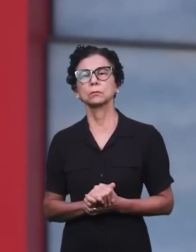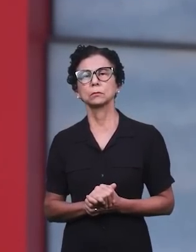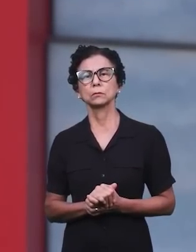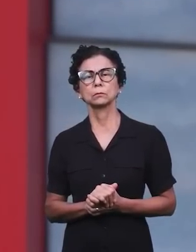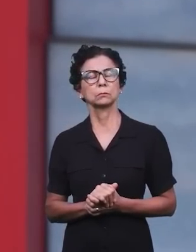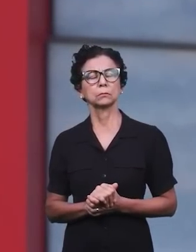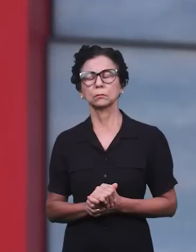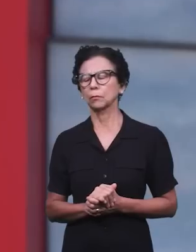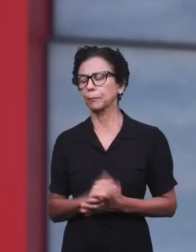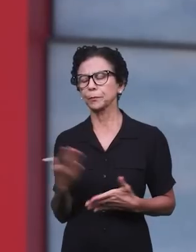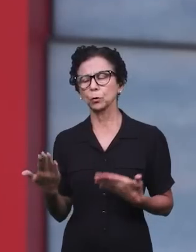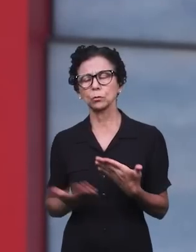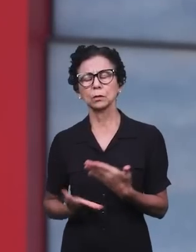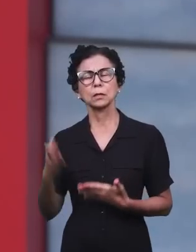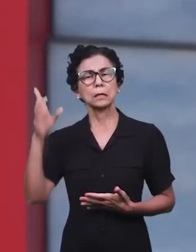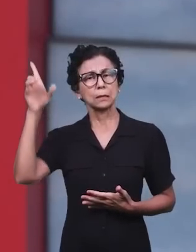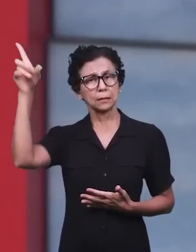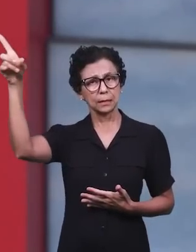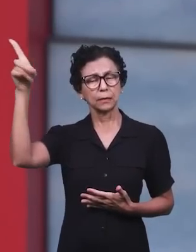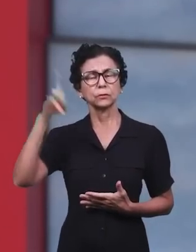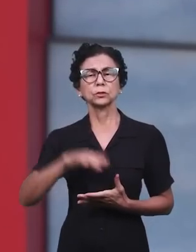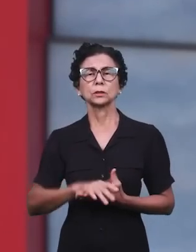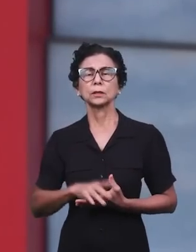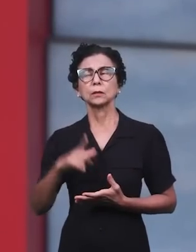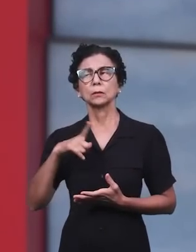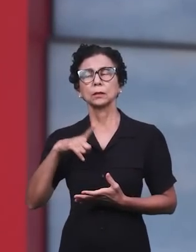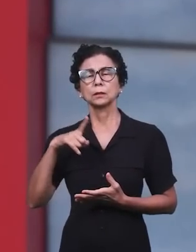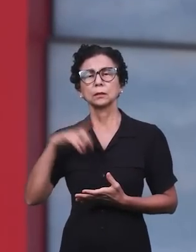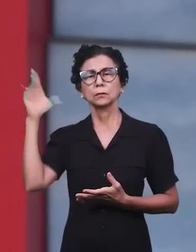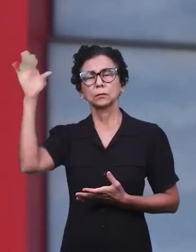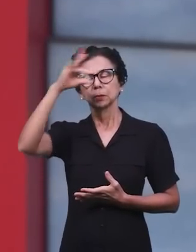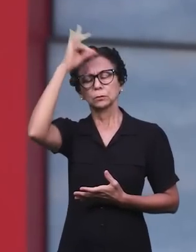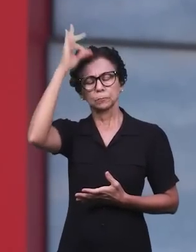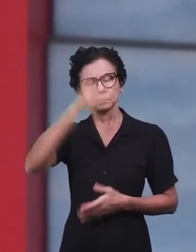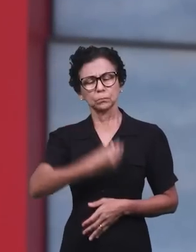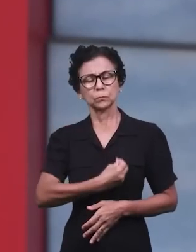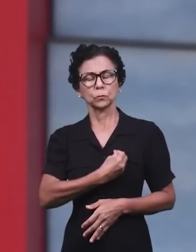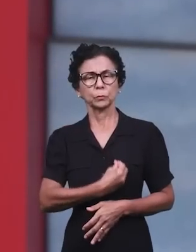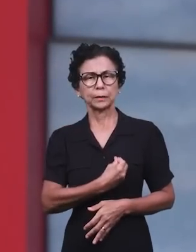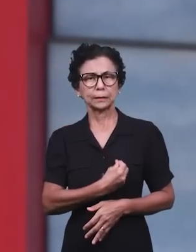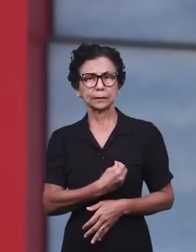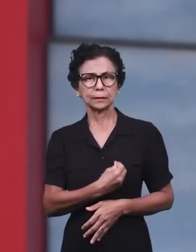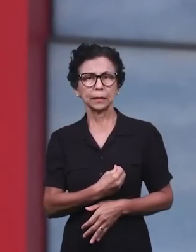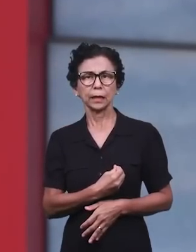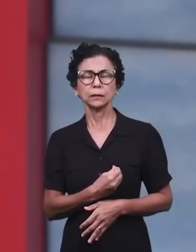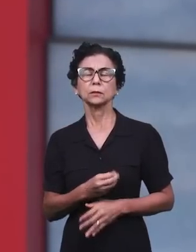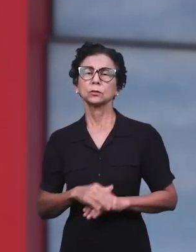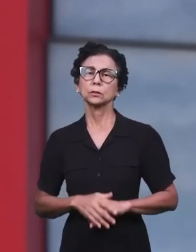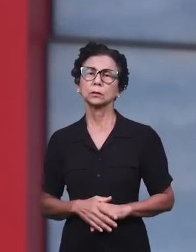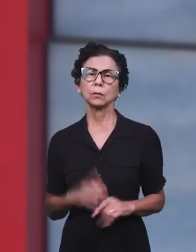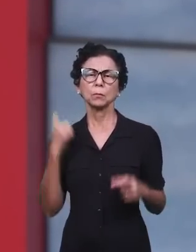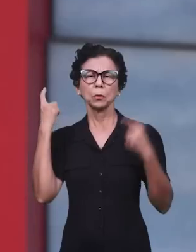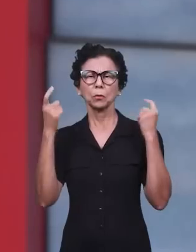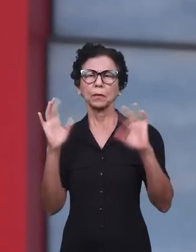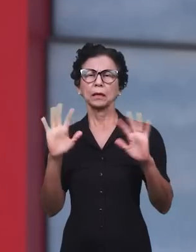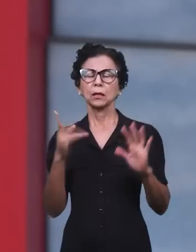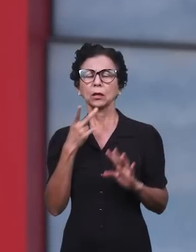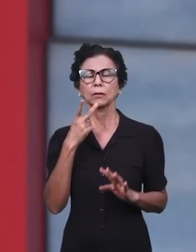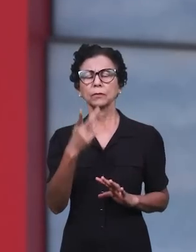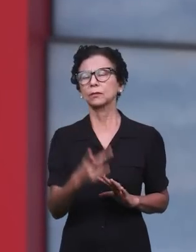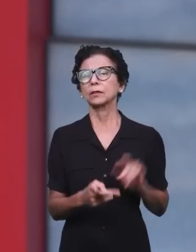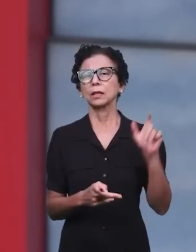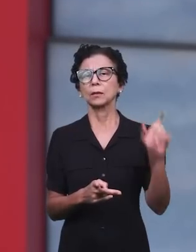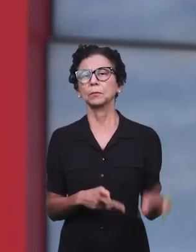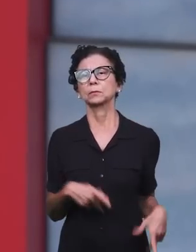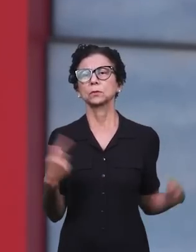Deus, você tem a bênção do Espírito Santo, então você não vai preocupar do que você vai dizer, mas o Espírito Santo vai colocar